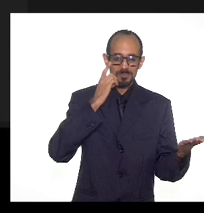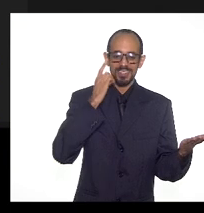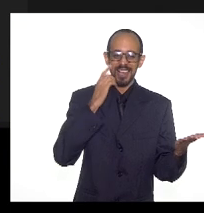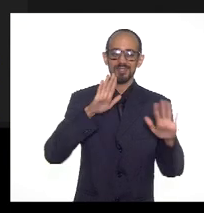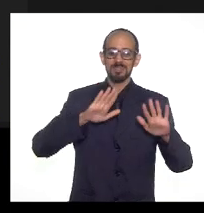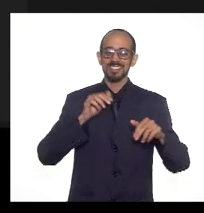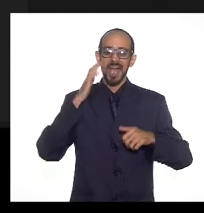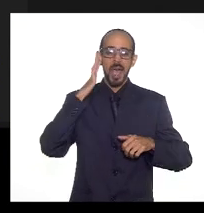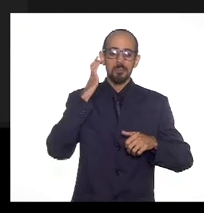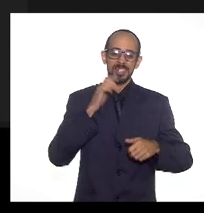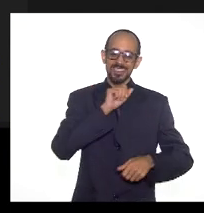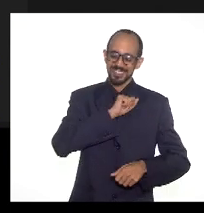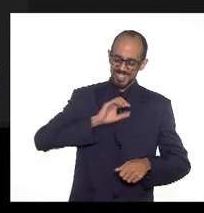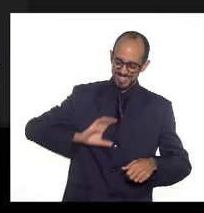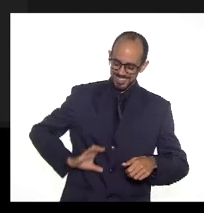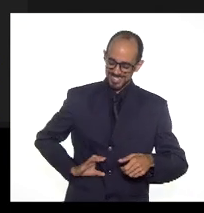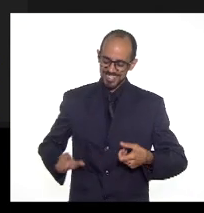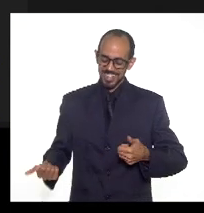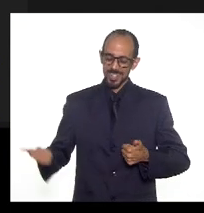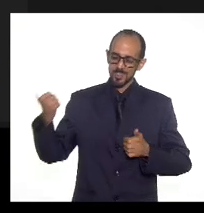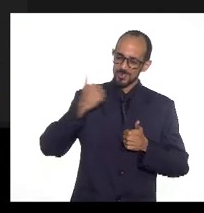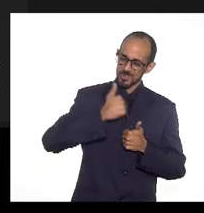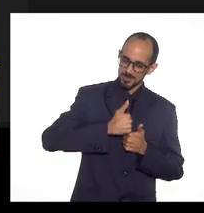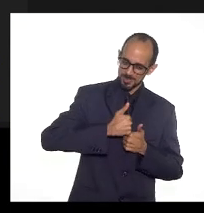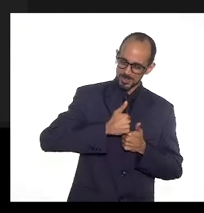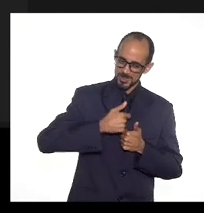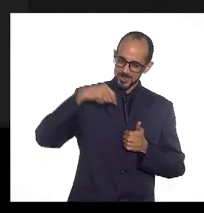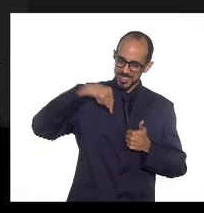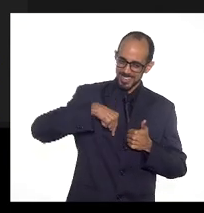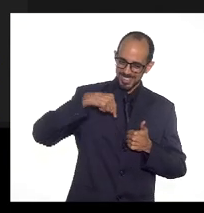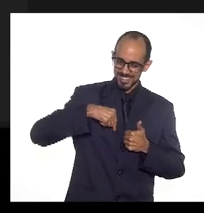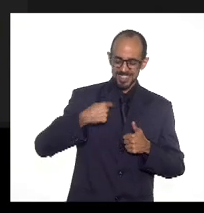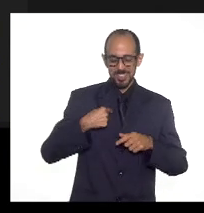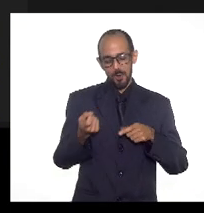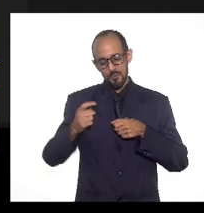André Ciriano retoma a cadeira que é dele por direito. E eu volto para mim.